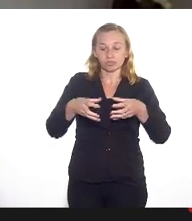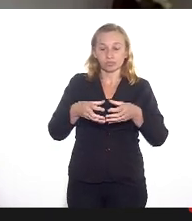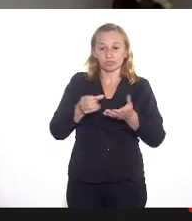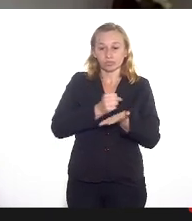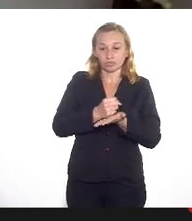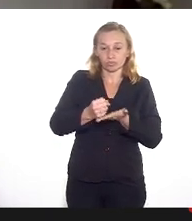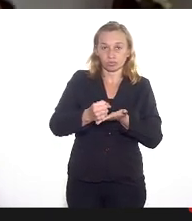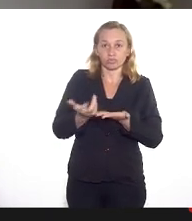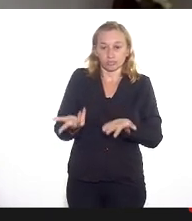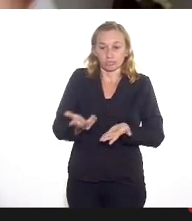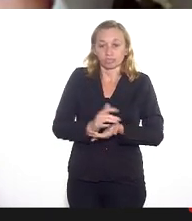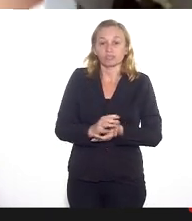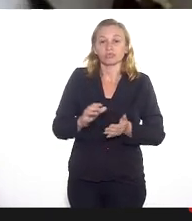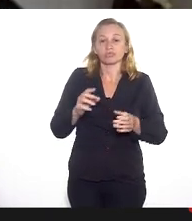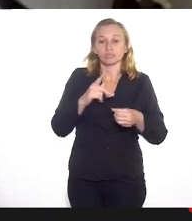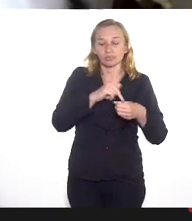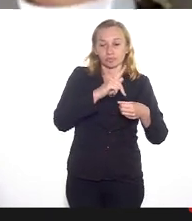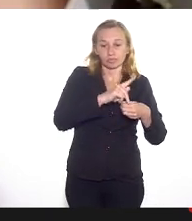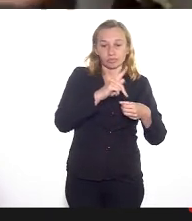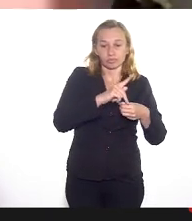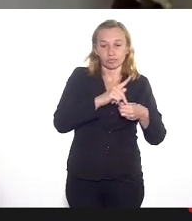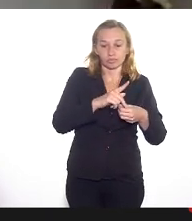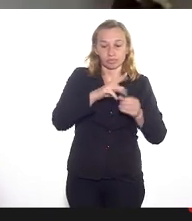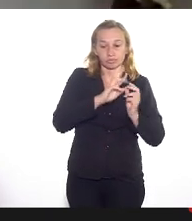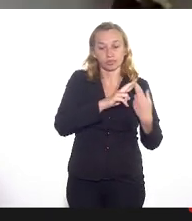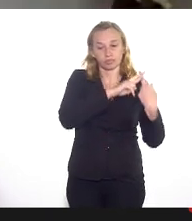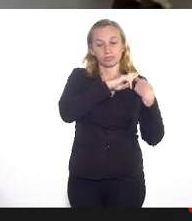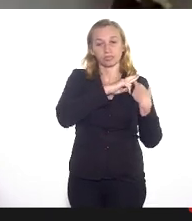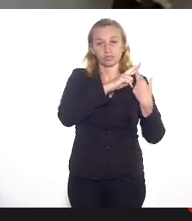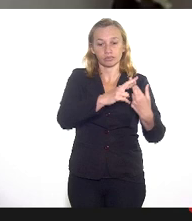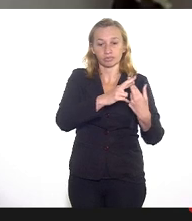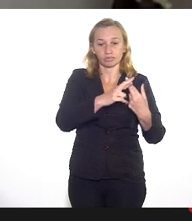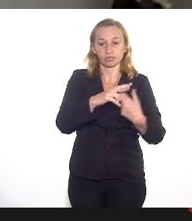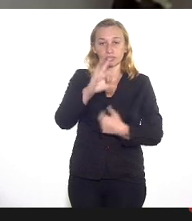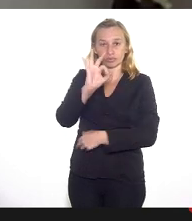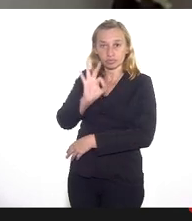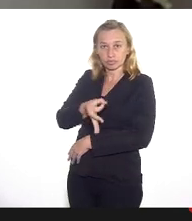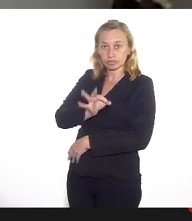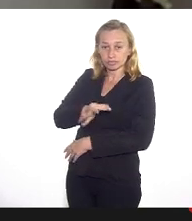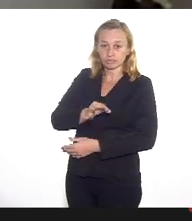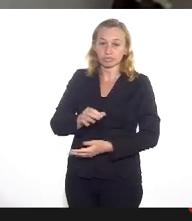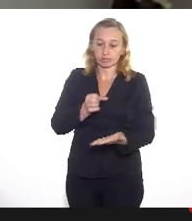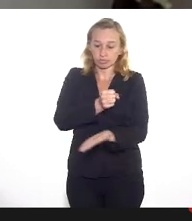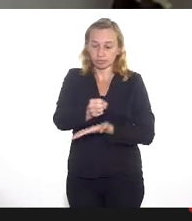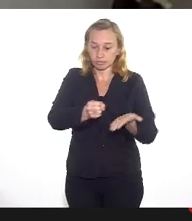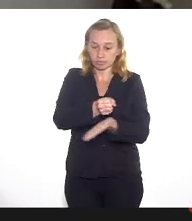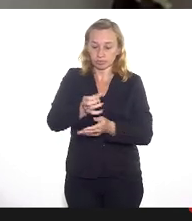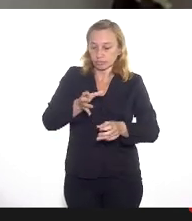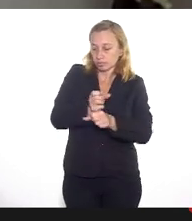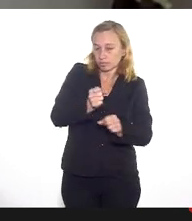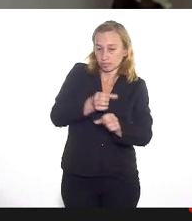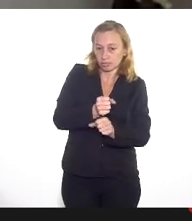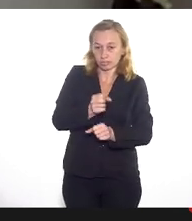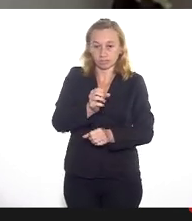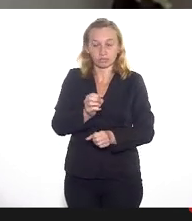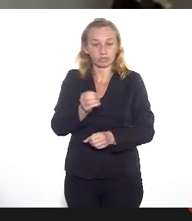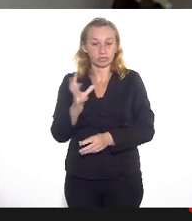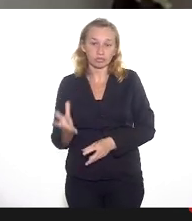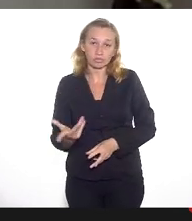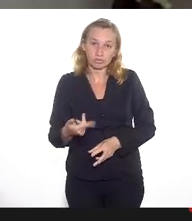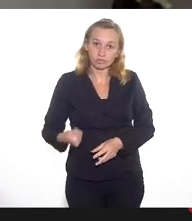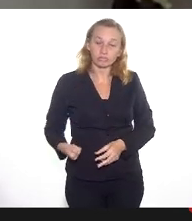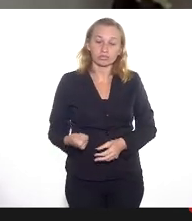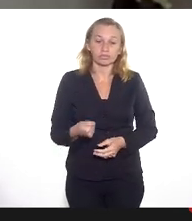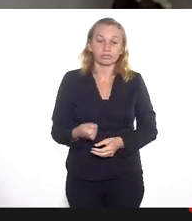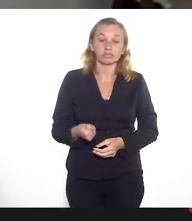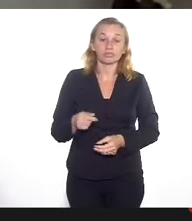consórcio. Né? E a Petrobras, como operadora, ela é responsável, então, por garantir que essa base de cálculo ela está adequada, né, e